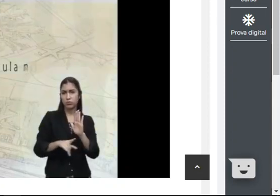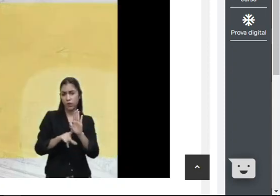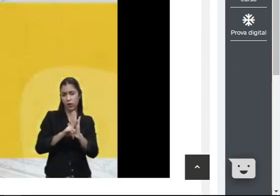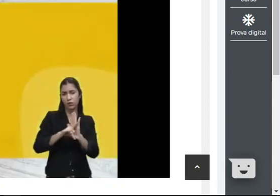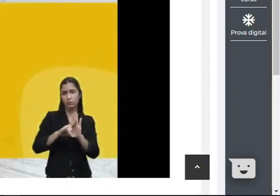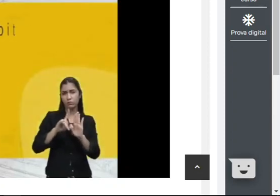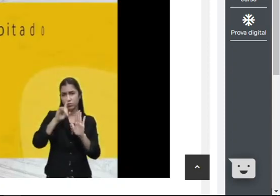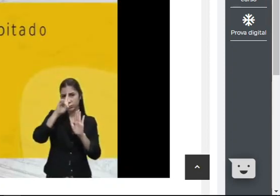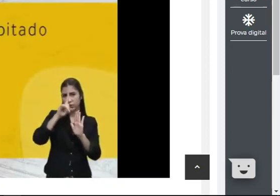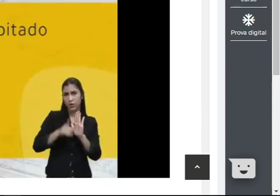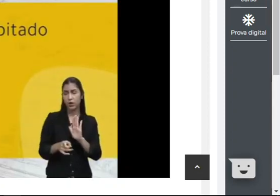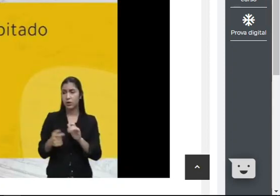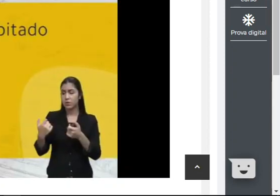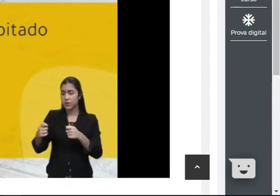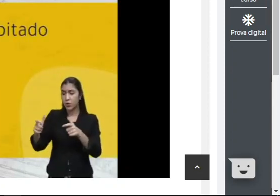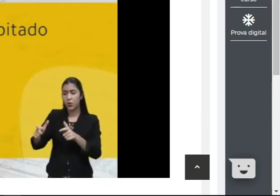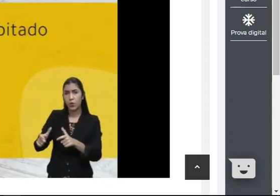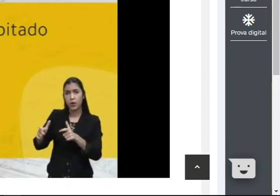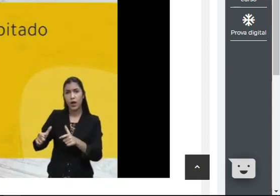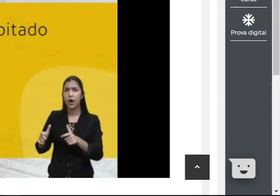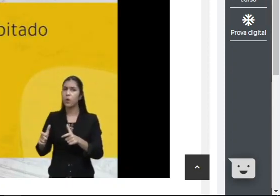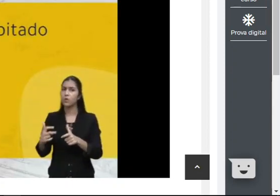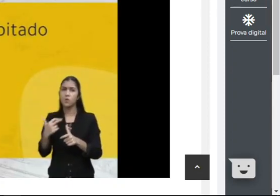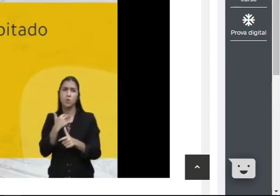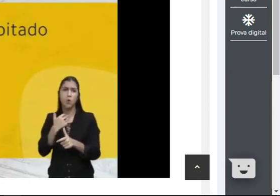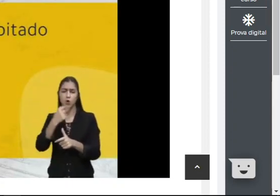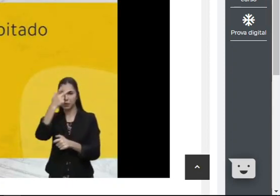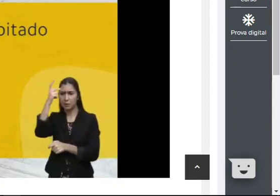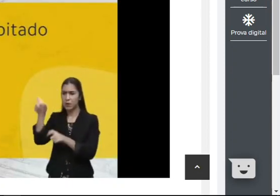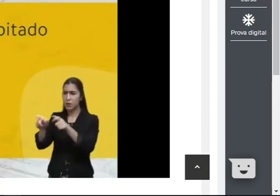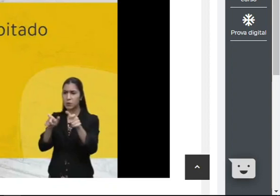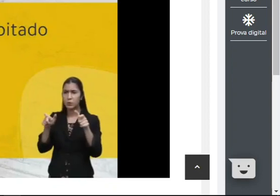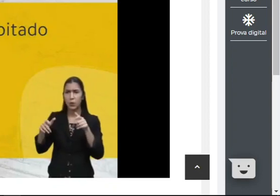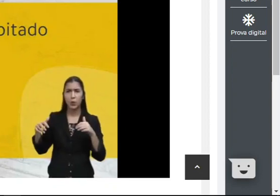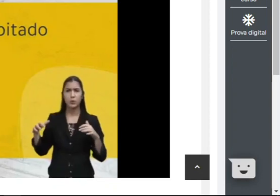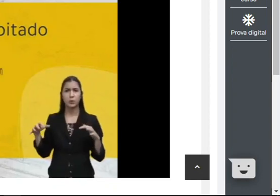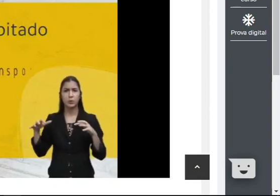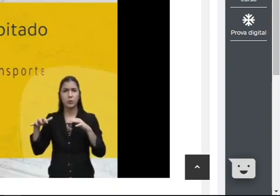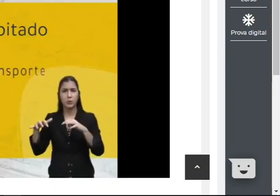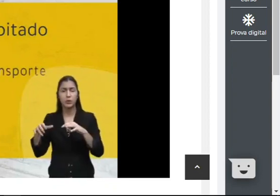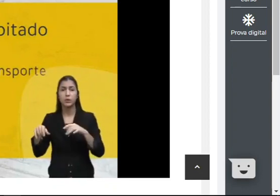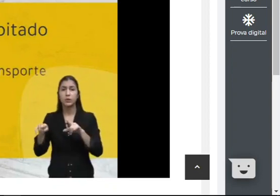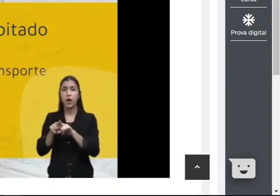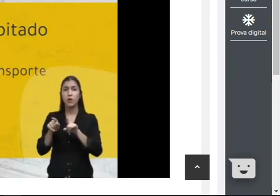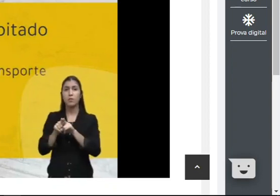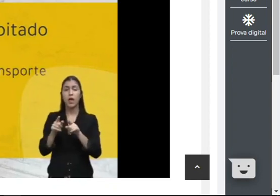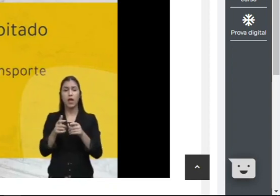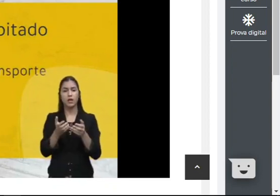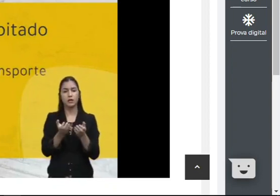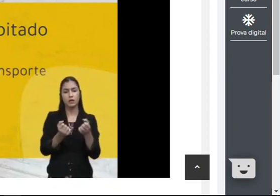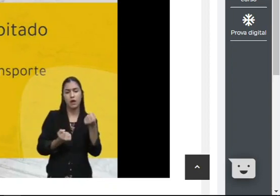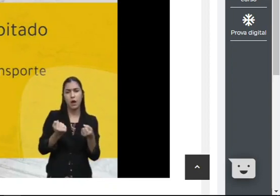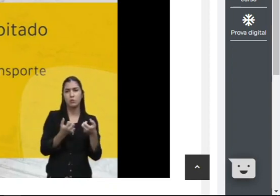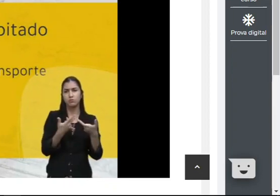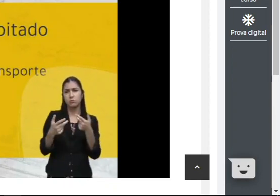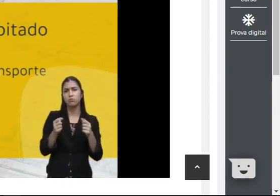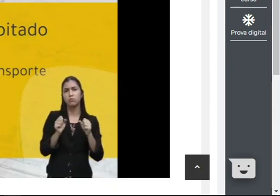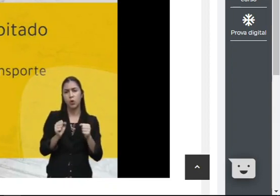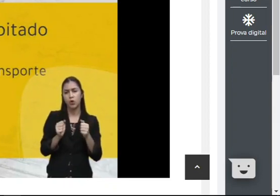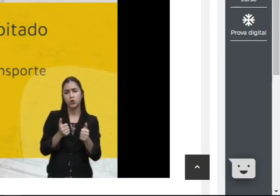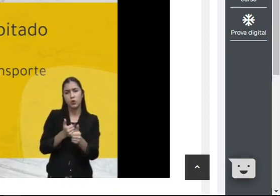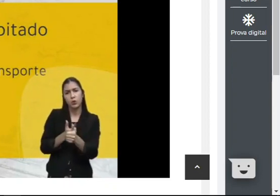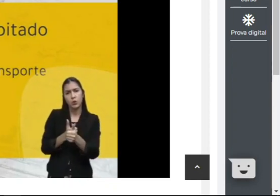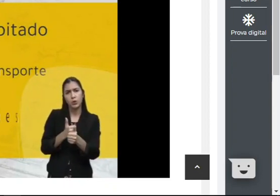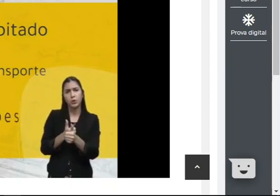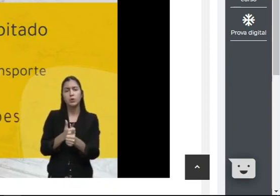localização, é necessário que o espaço seja desabitado em uma região com integração aos demais modos de transporte, em uma área